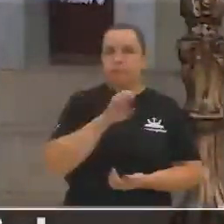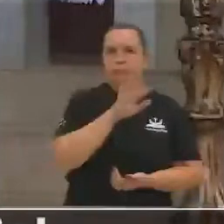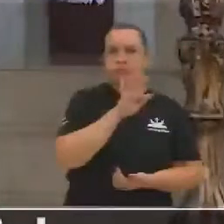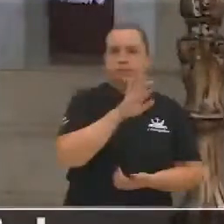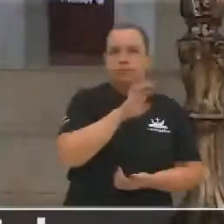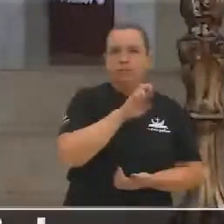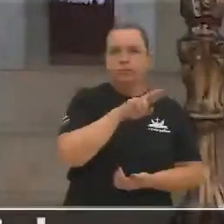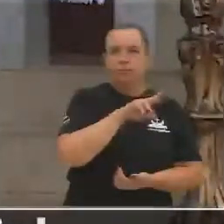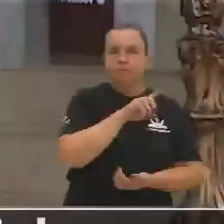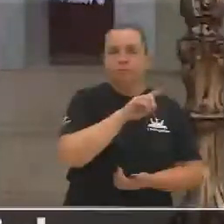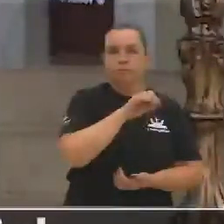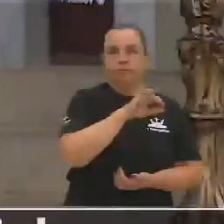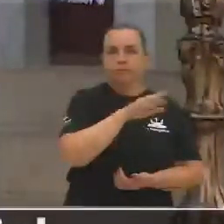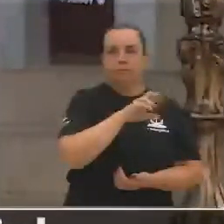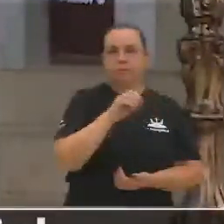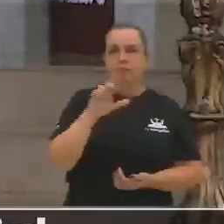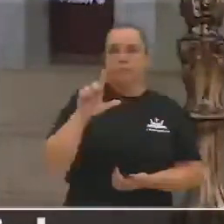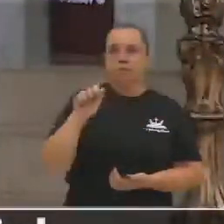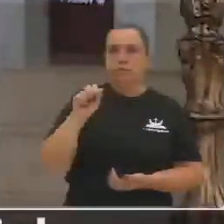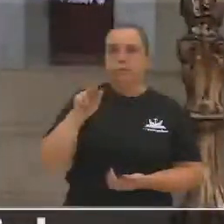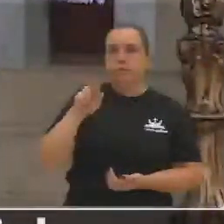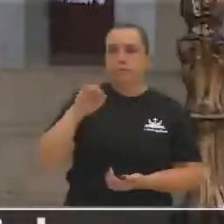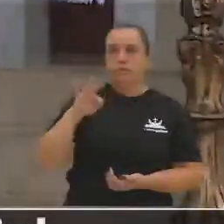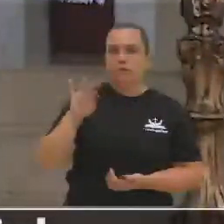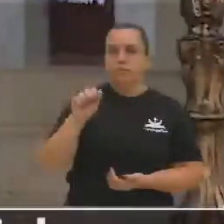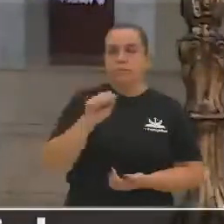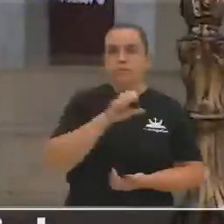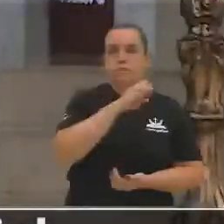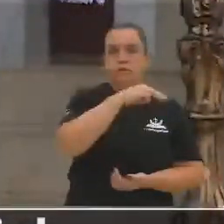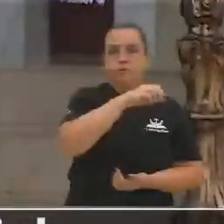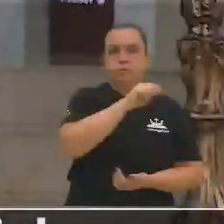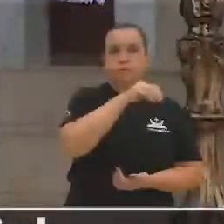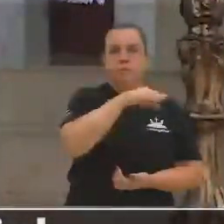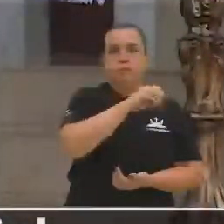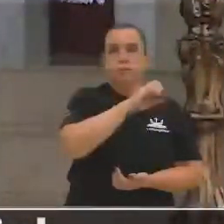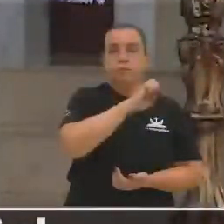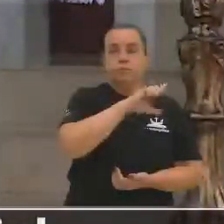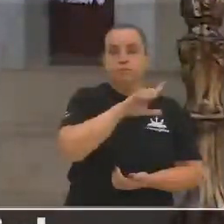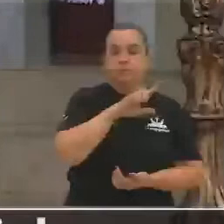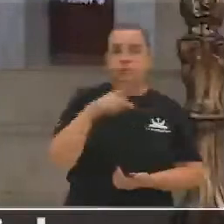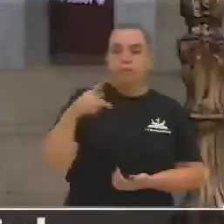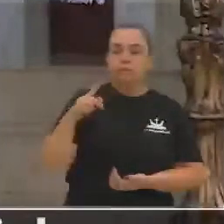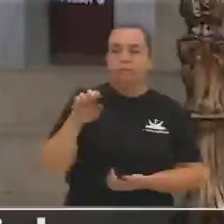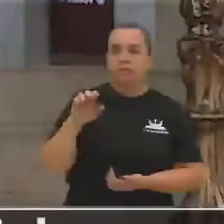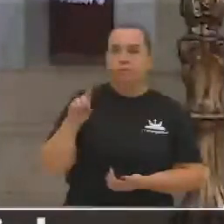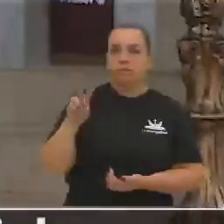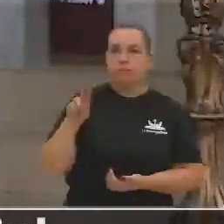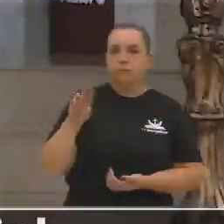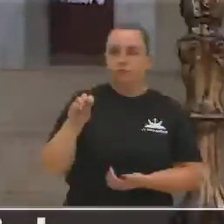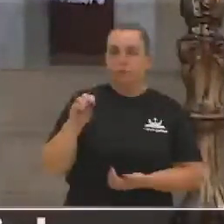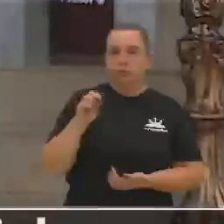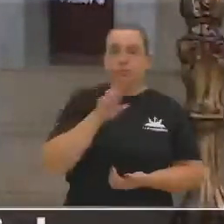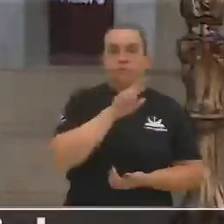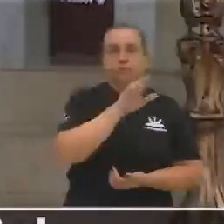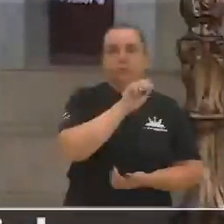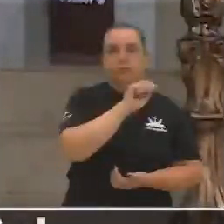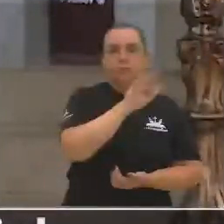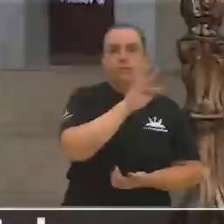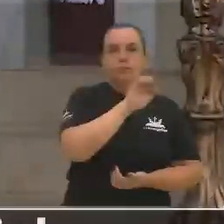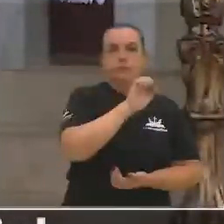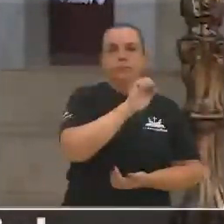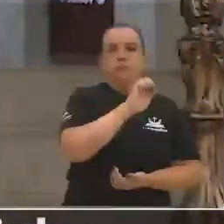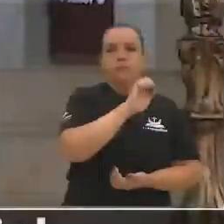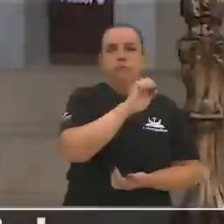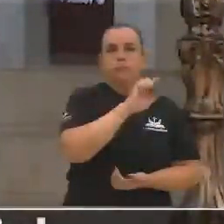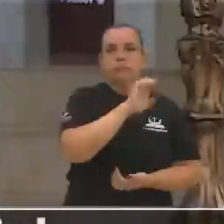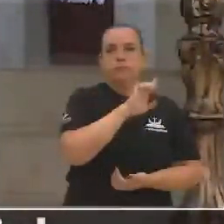Cabredo, Laurita Reis Sá, Manuel Volpato, Pedro Rodrigues Jucá, Rafael José de